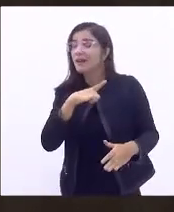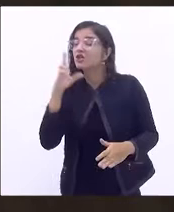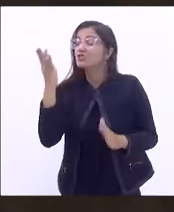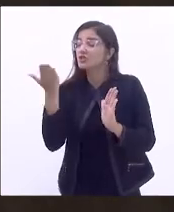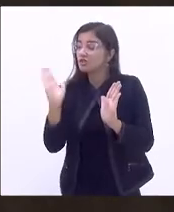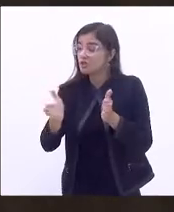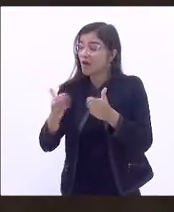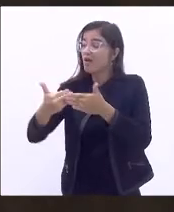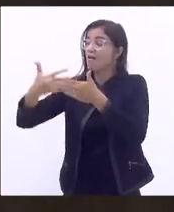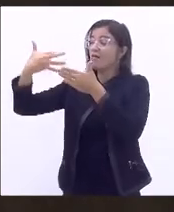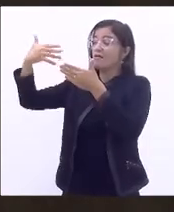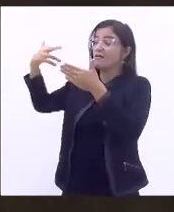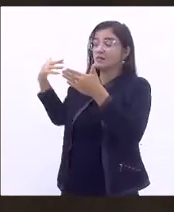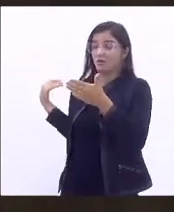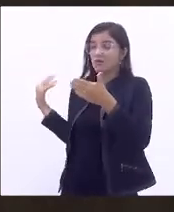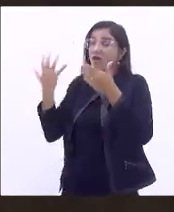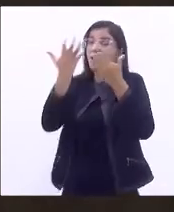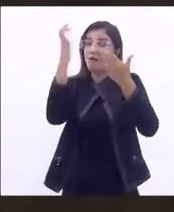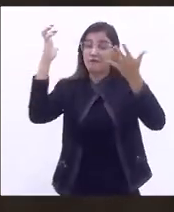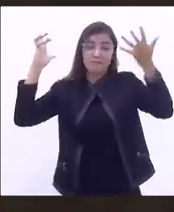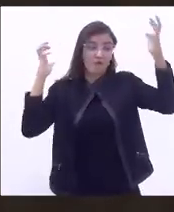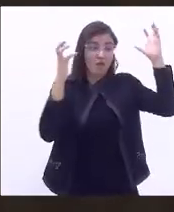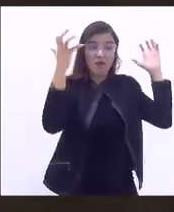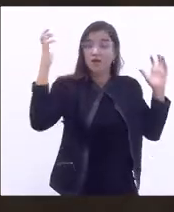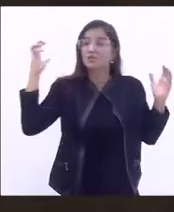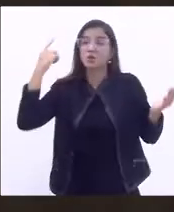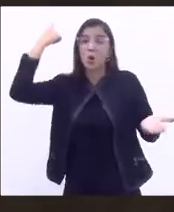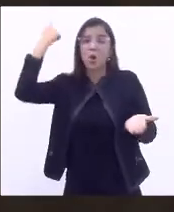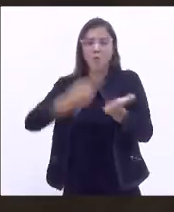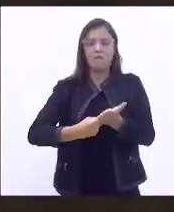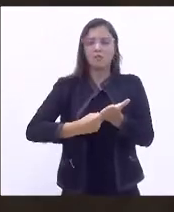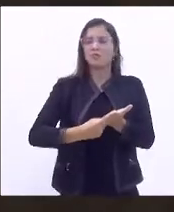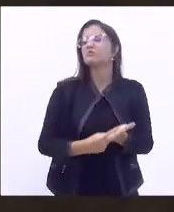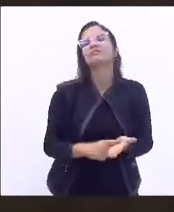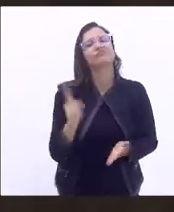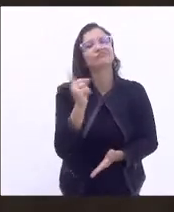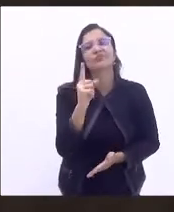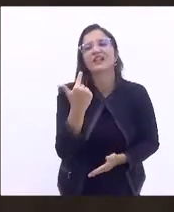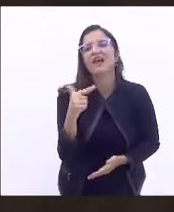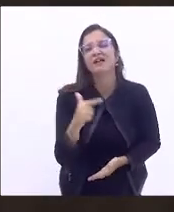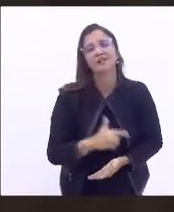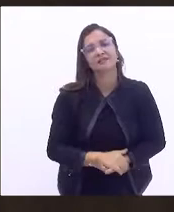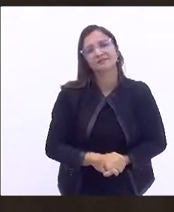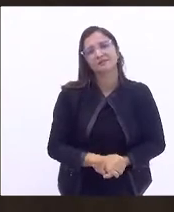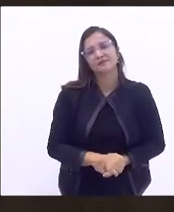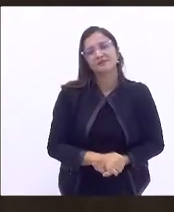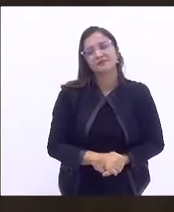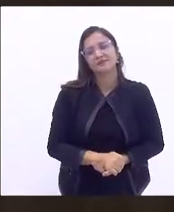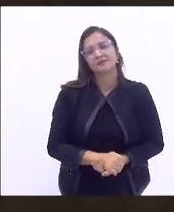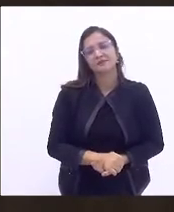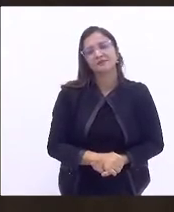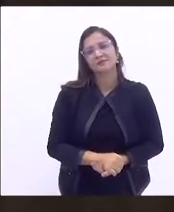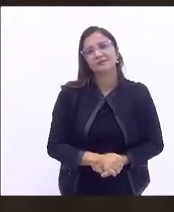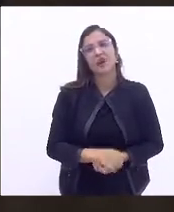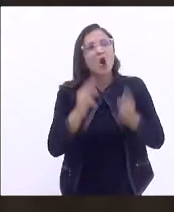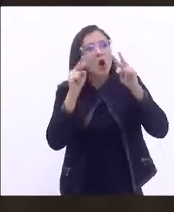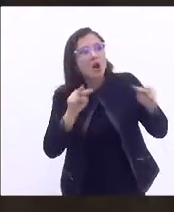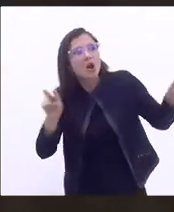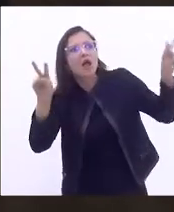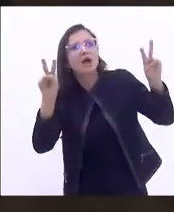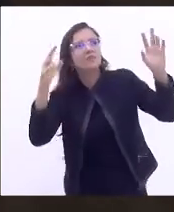meio ambiente, com a população local, com toda uma lógica de olhar o meio ambiente